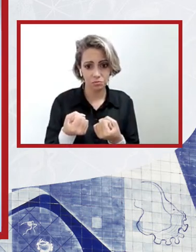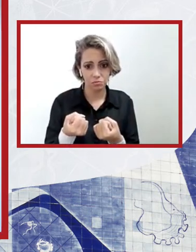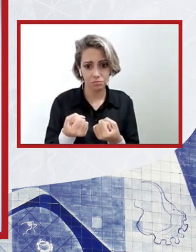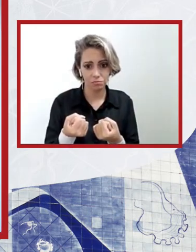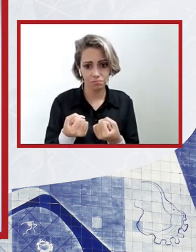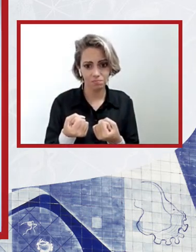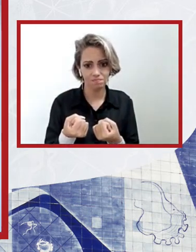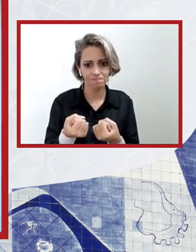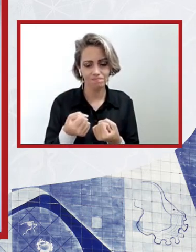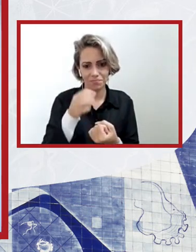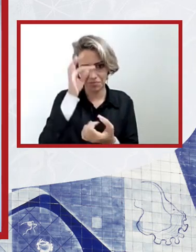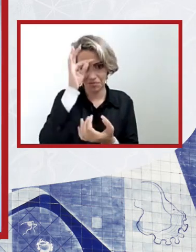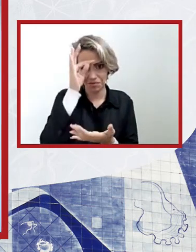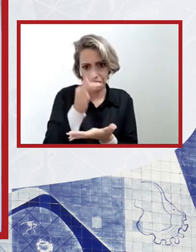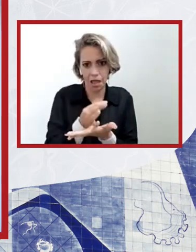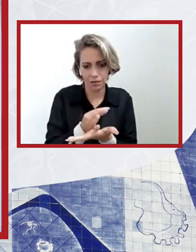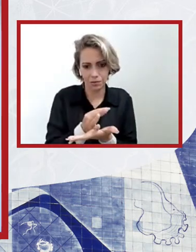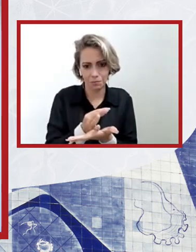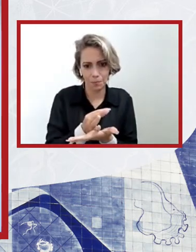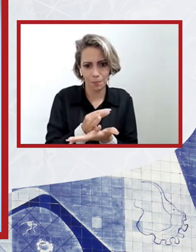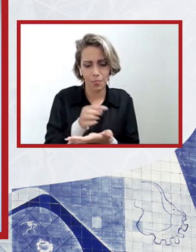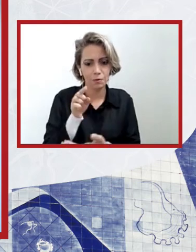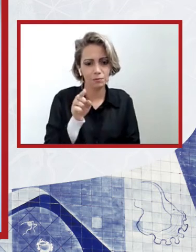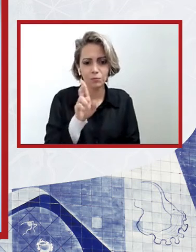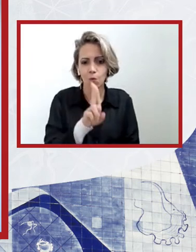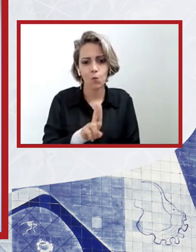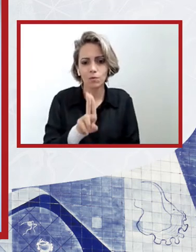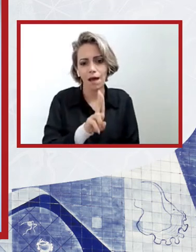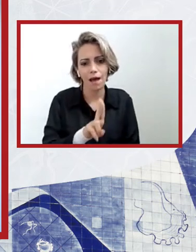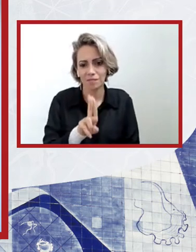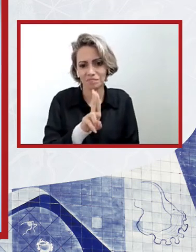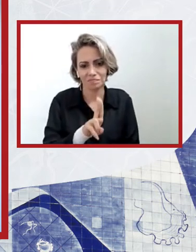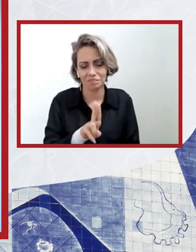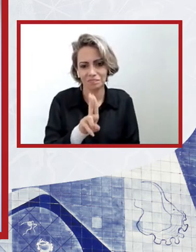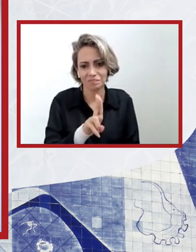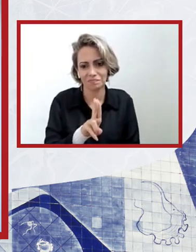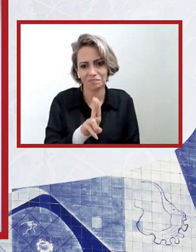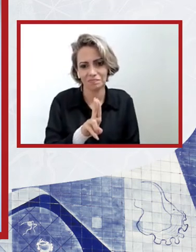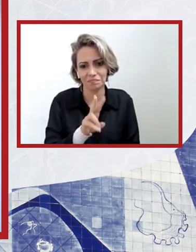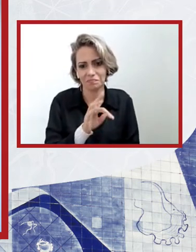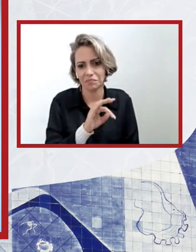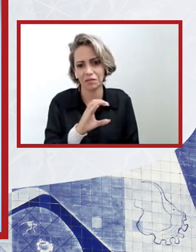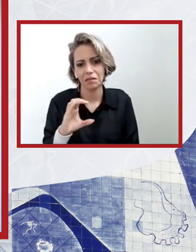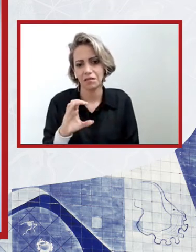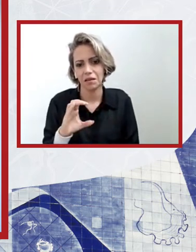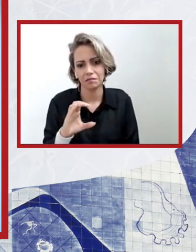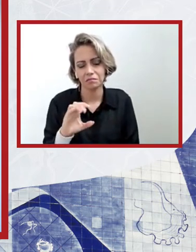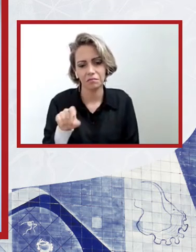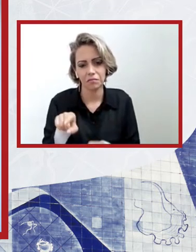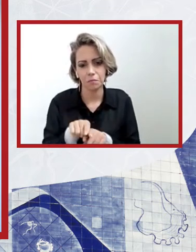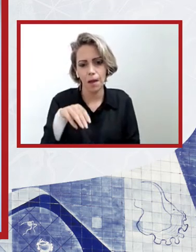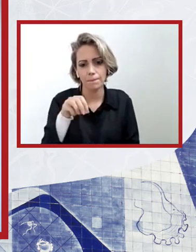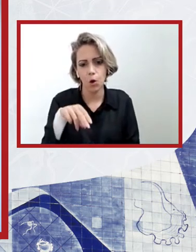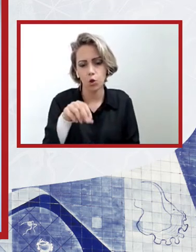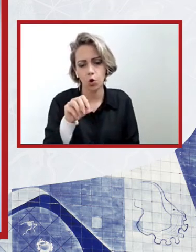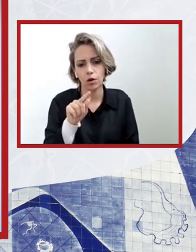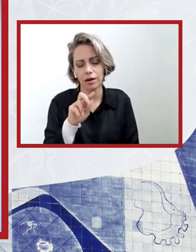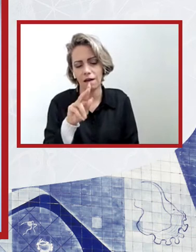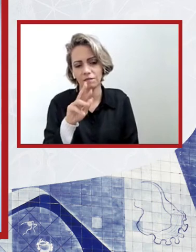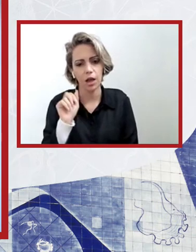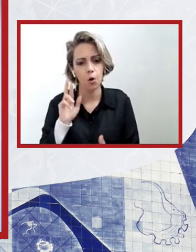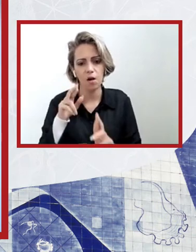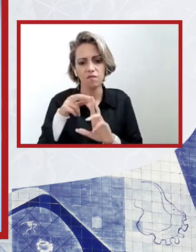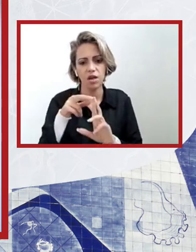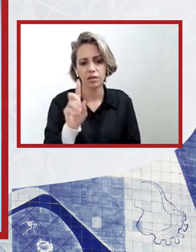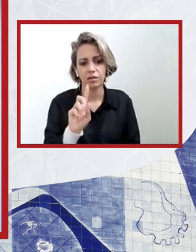teses, né, você não utiliza TCC nem monografia como referência, mas,